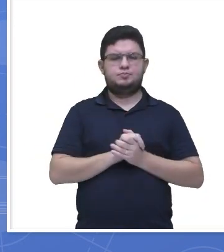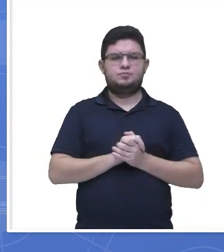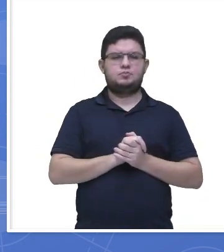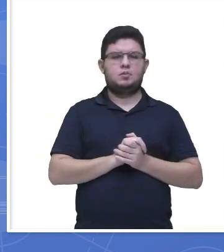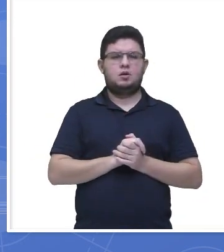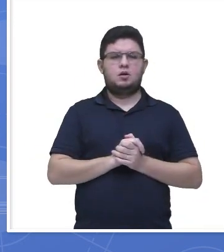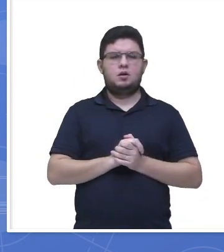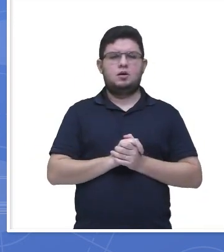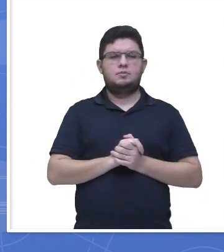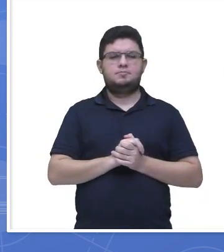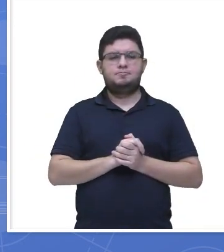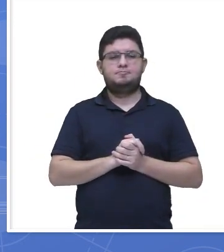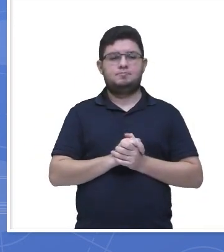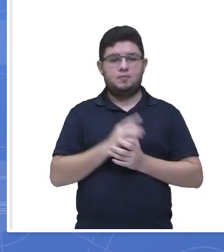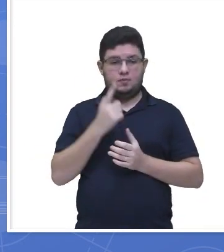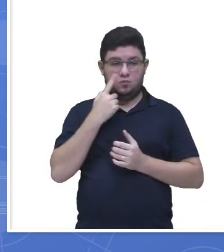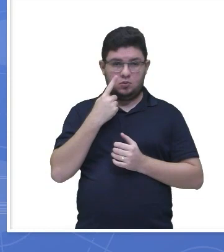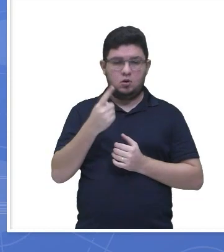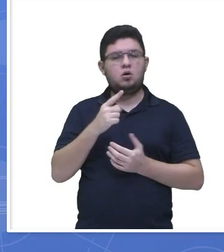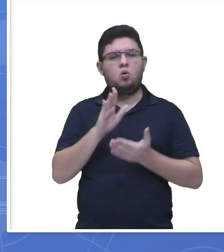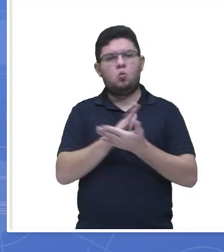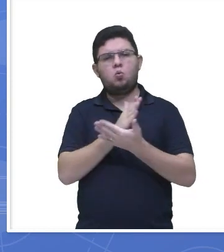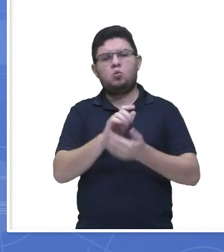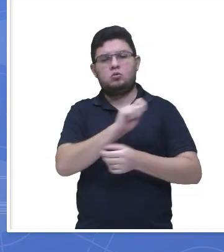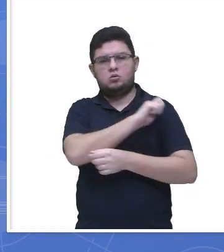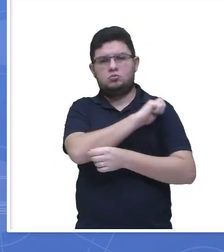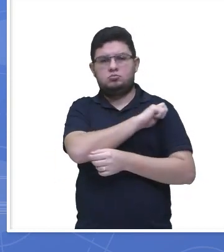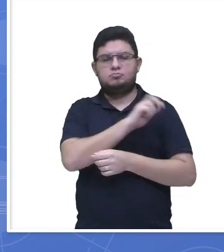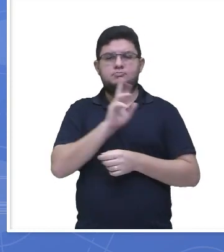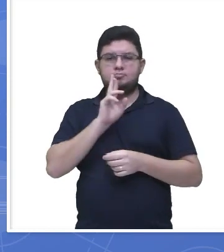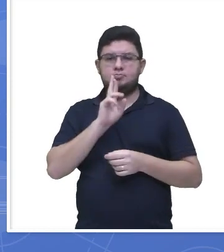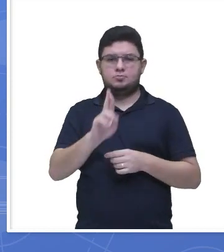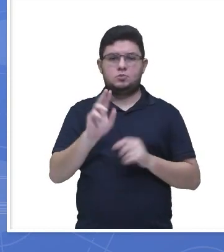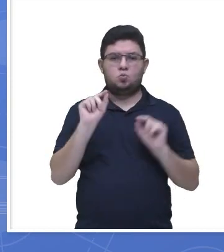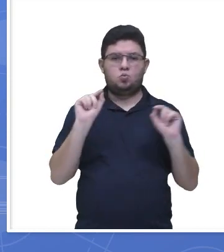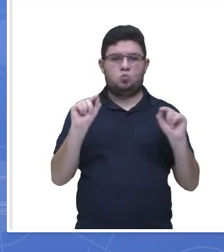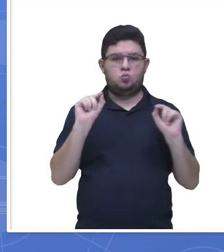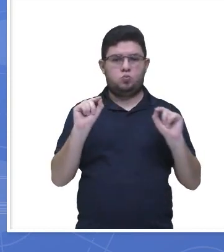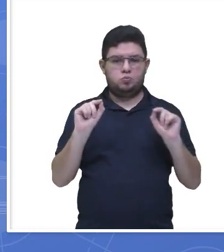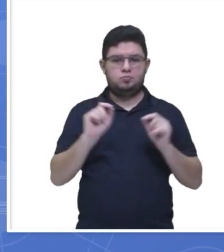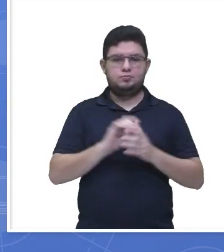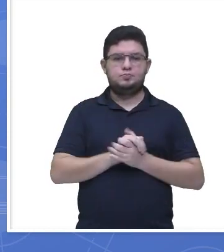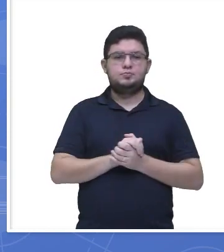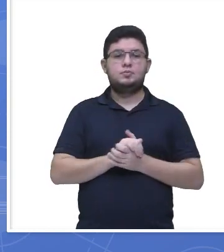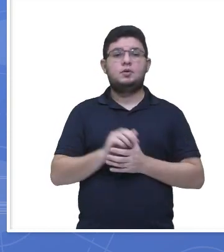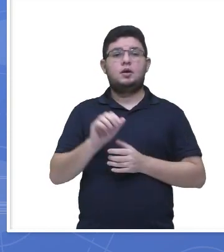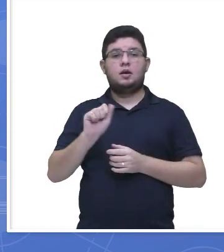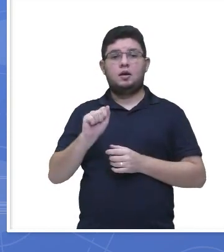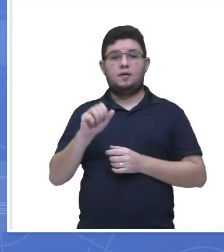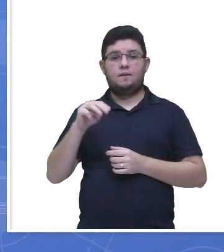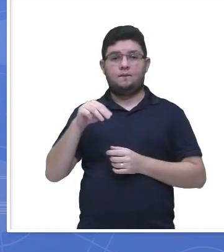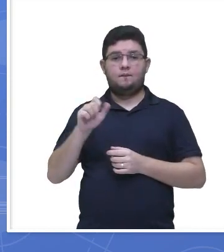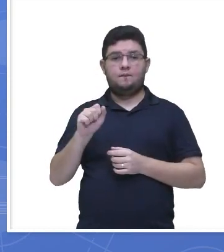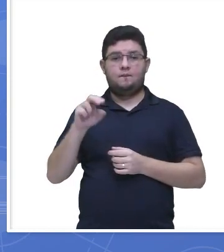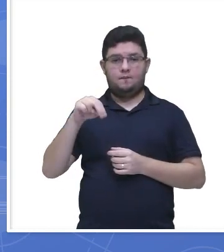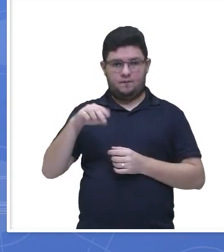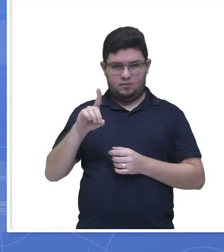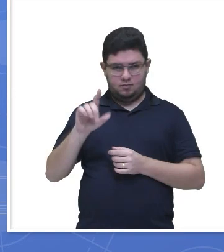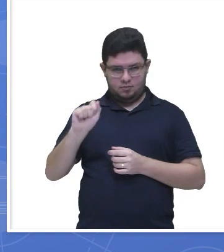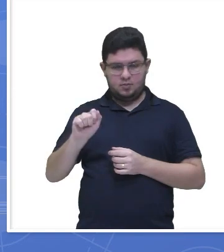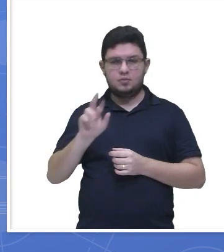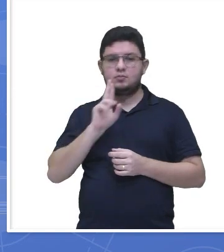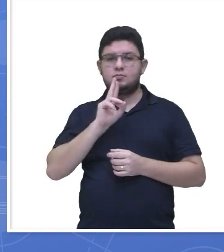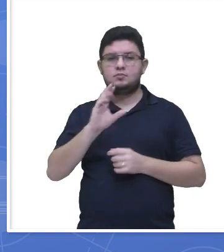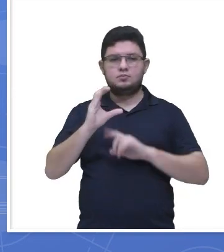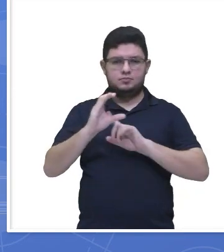aqui, vamos ver algumas respostas. A Amanda, do Raimundo Gomes de Nogueira, né, apostando aí na letra C.